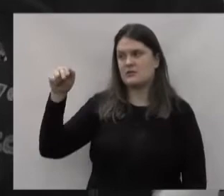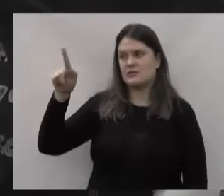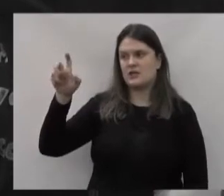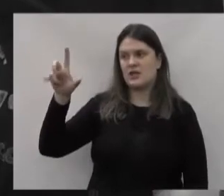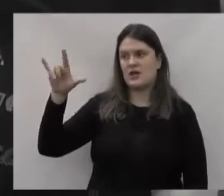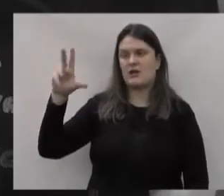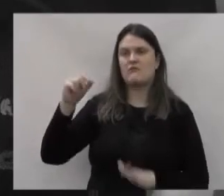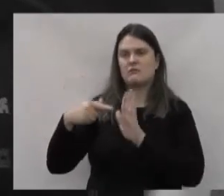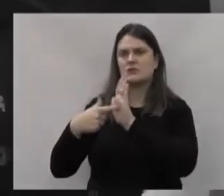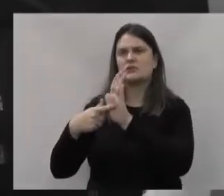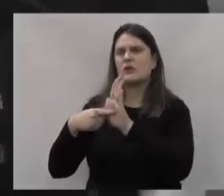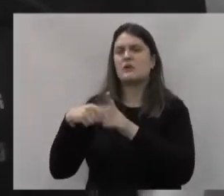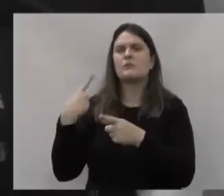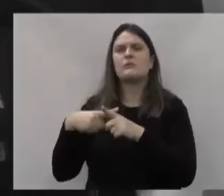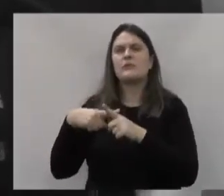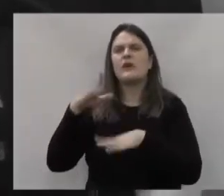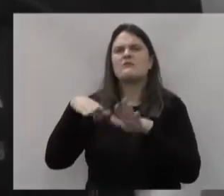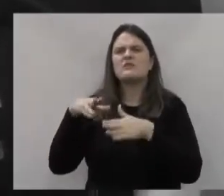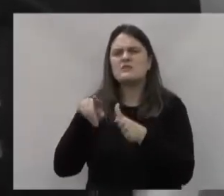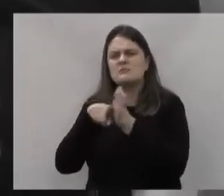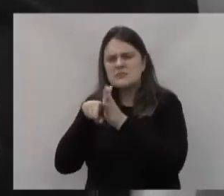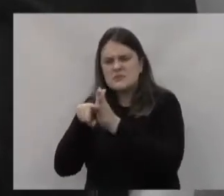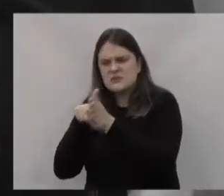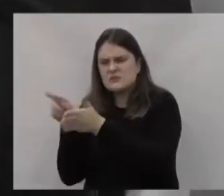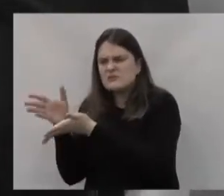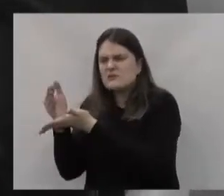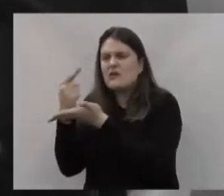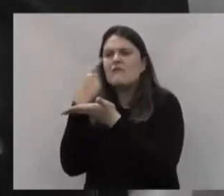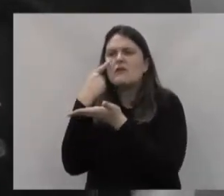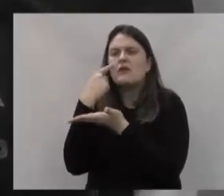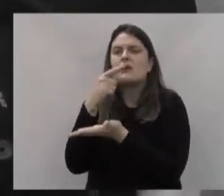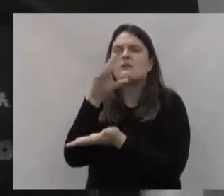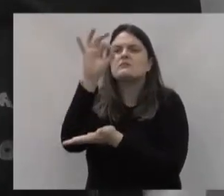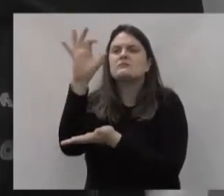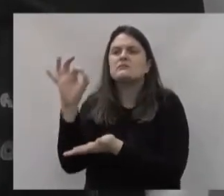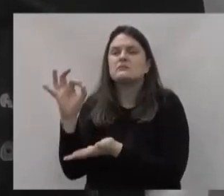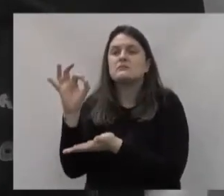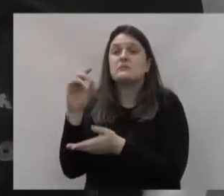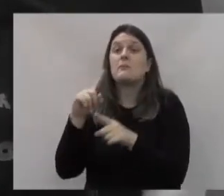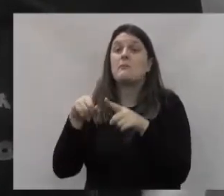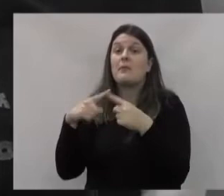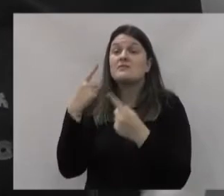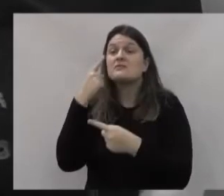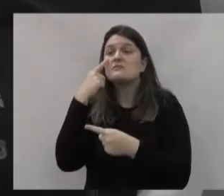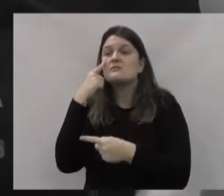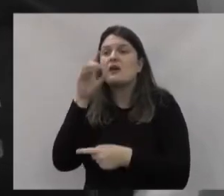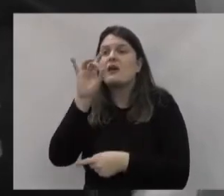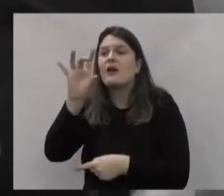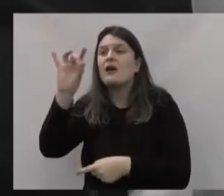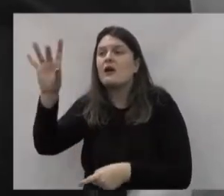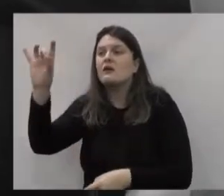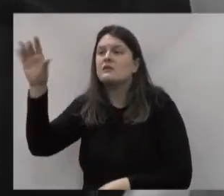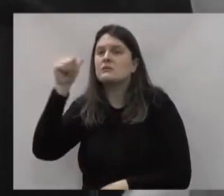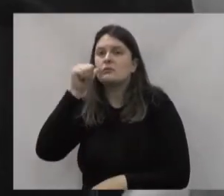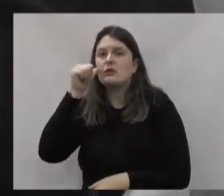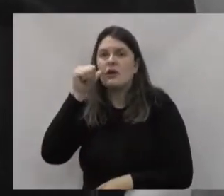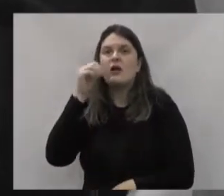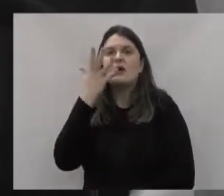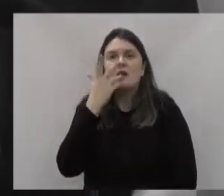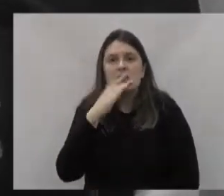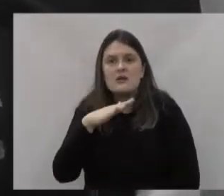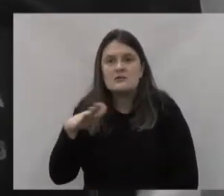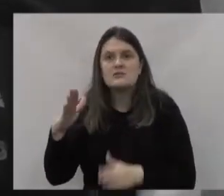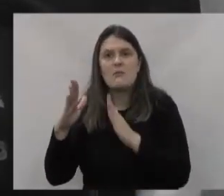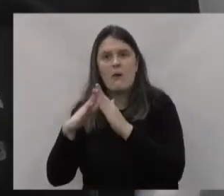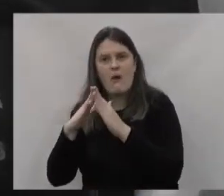gente vai fazer com isso? Porque quando a gente pega dados, a gente vê números. Mas a gente vê cada mulher e cada criança que